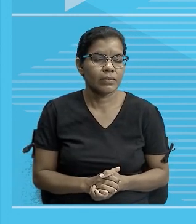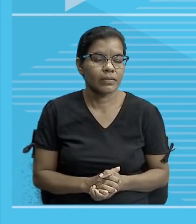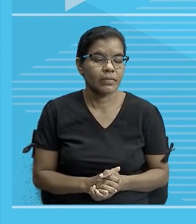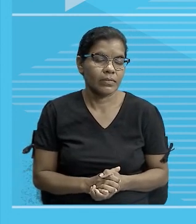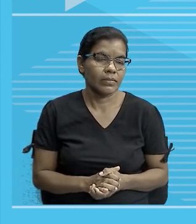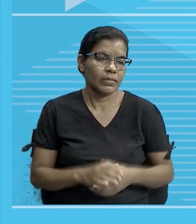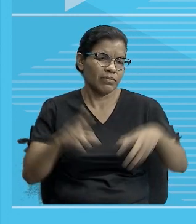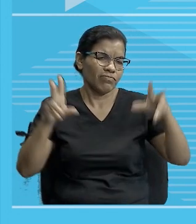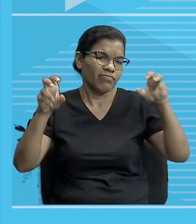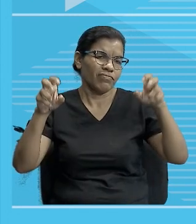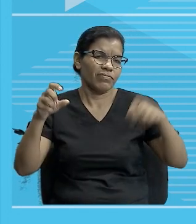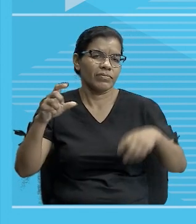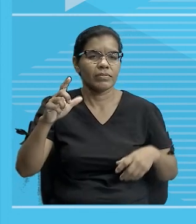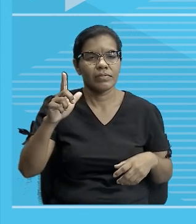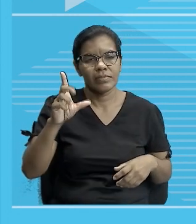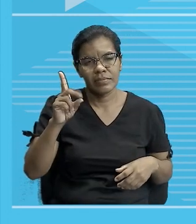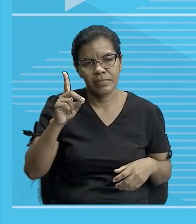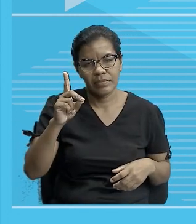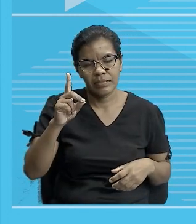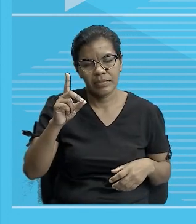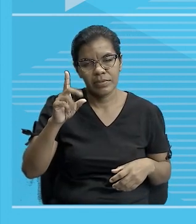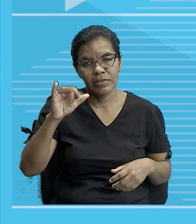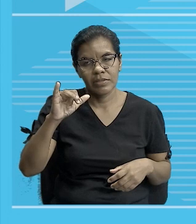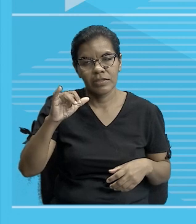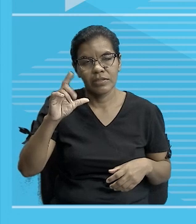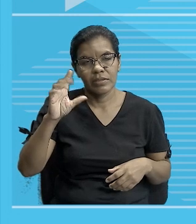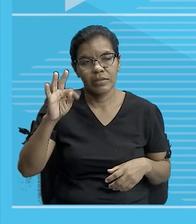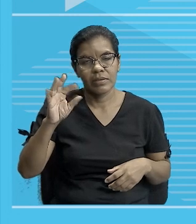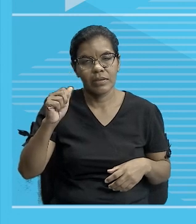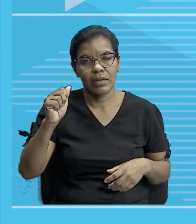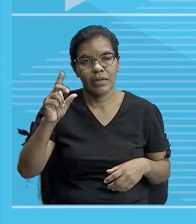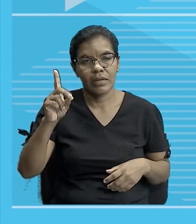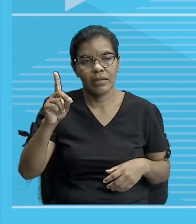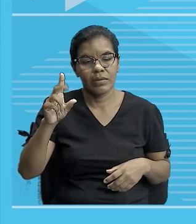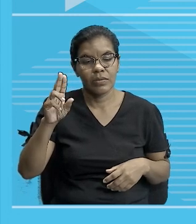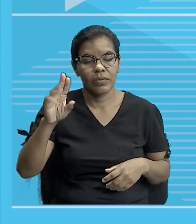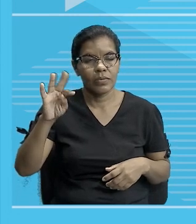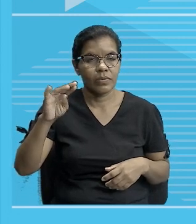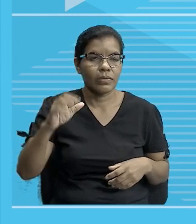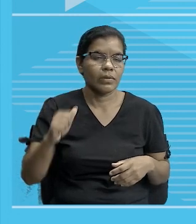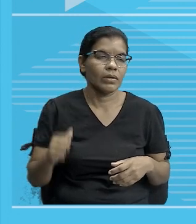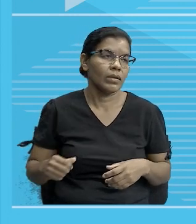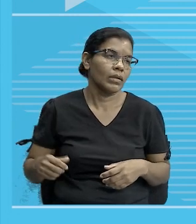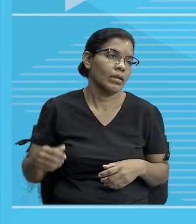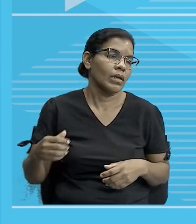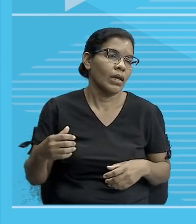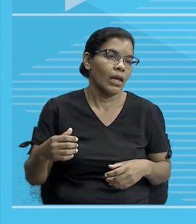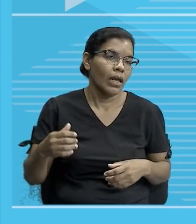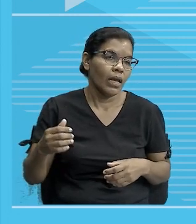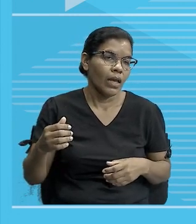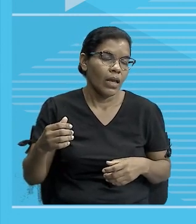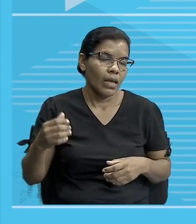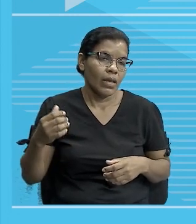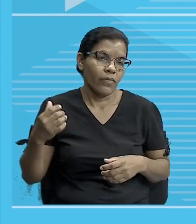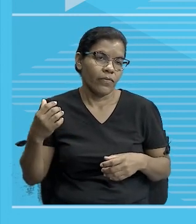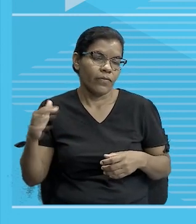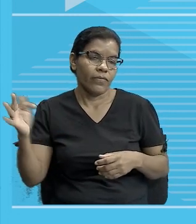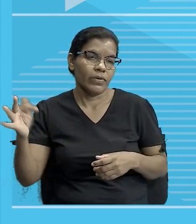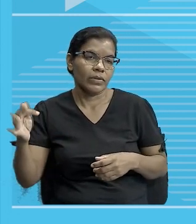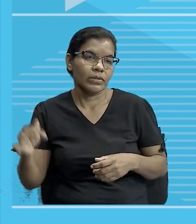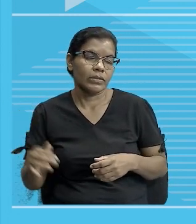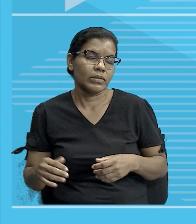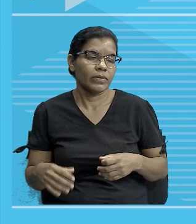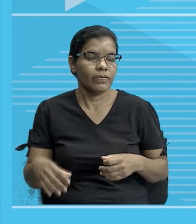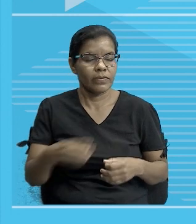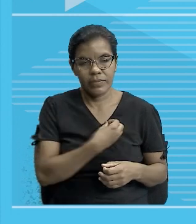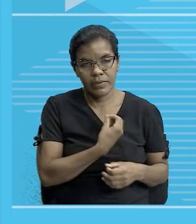É uma espécie de governo autoritário, ditatorial. A França vivia uma crise econômica.